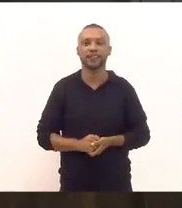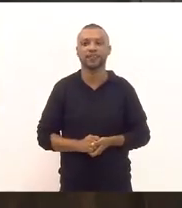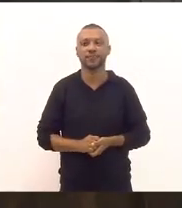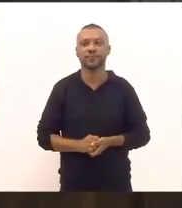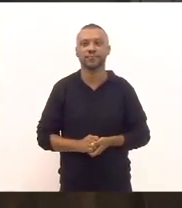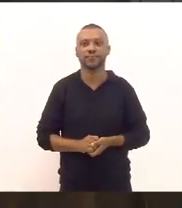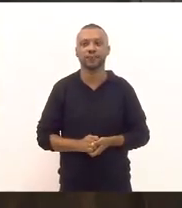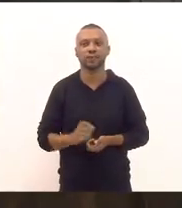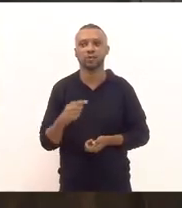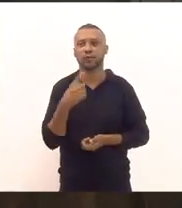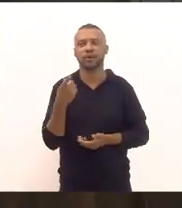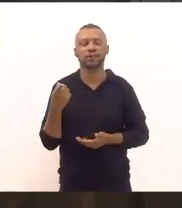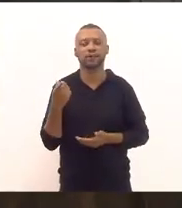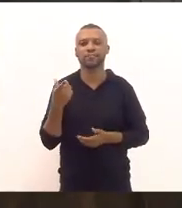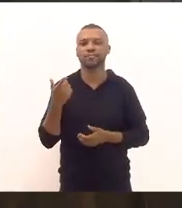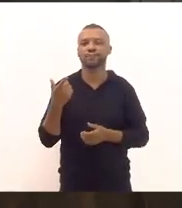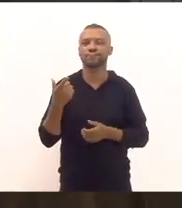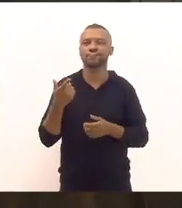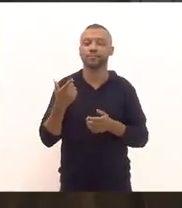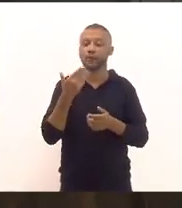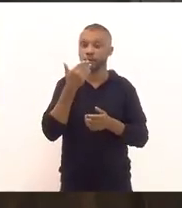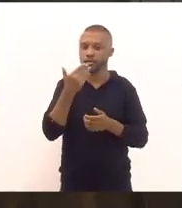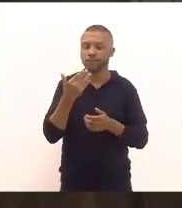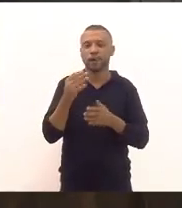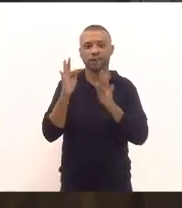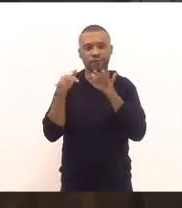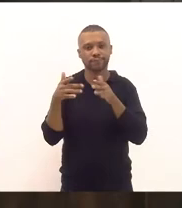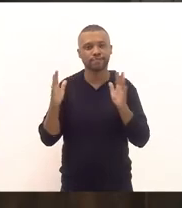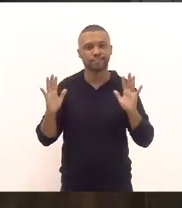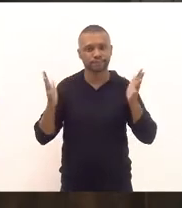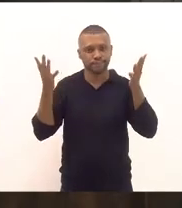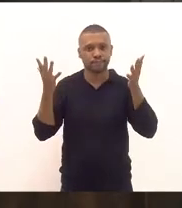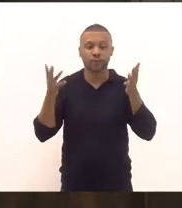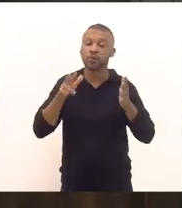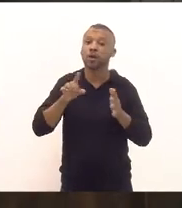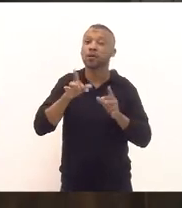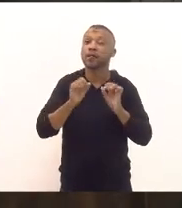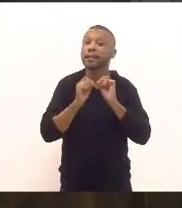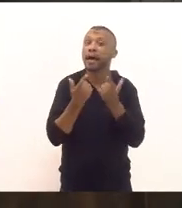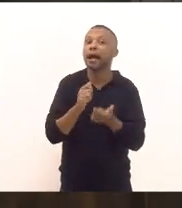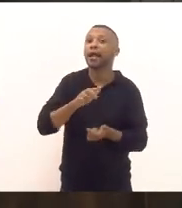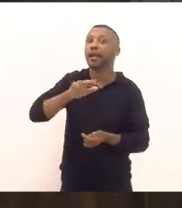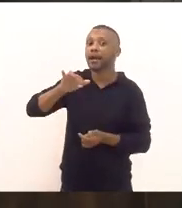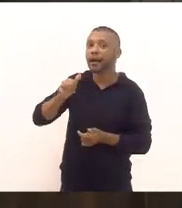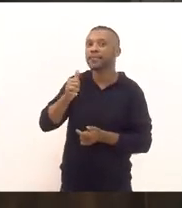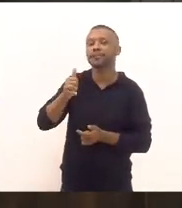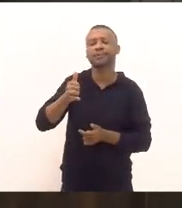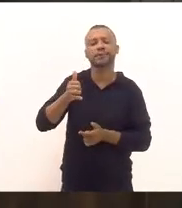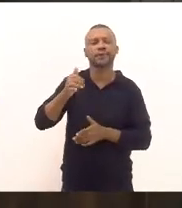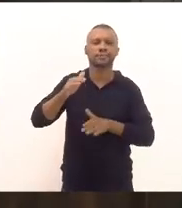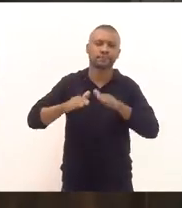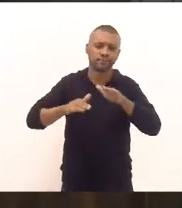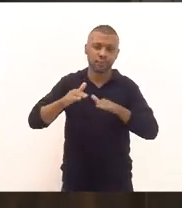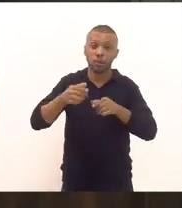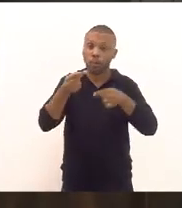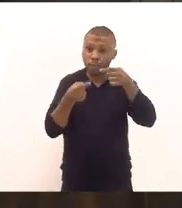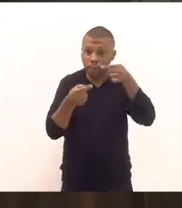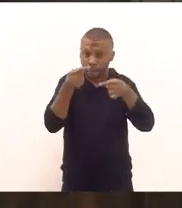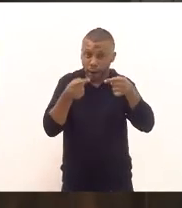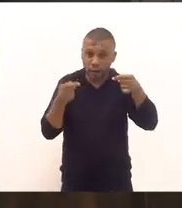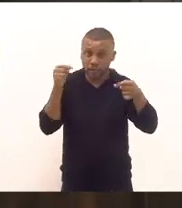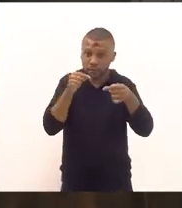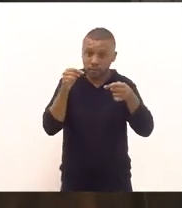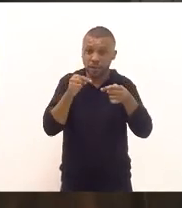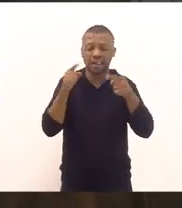nos colocando aqui não só nessa casa Legislativa que muitas vezes o debate